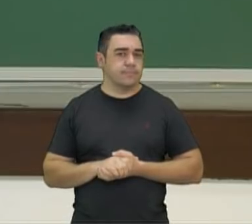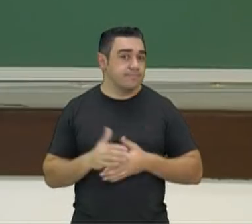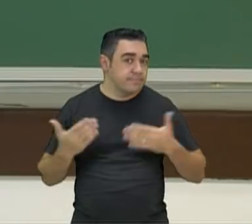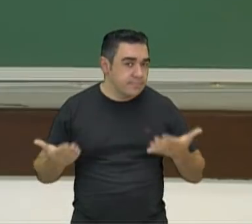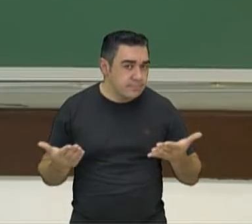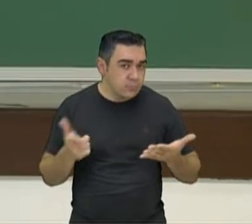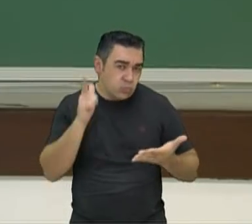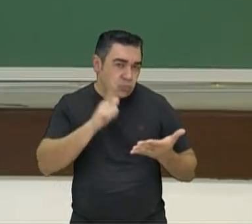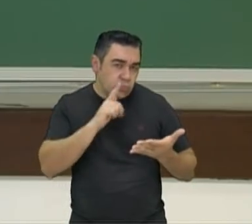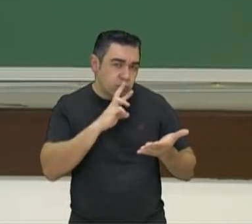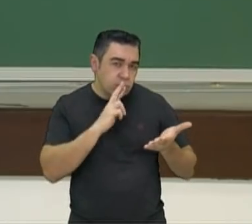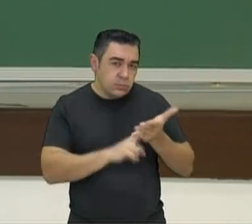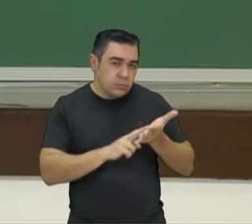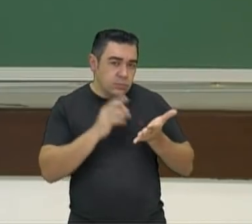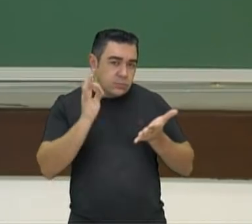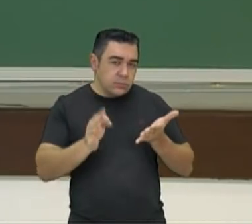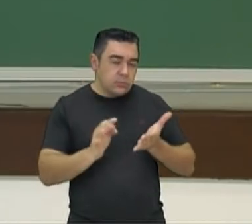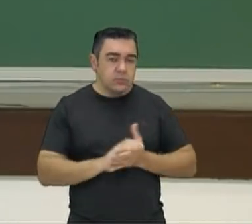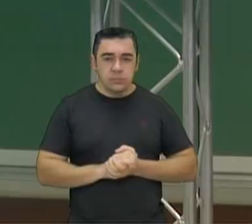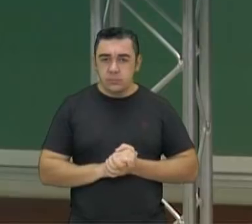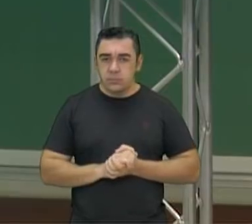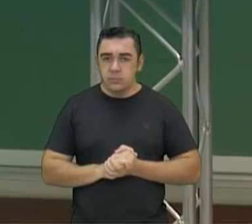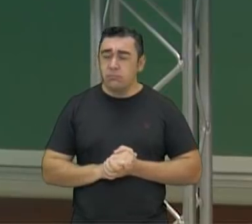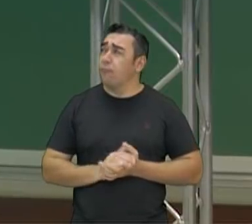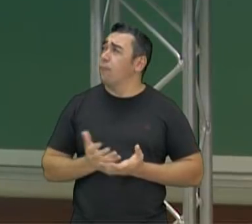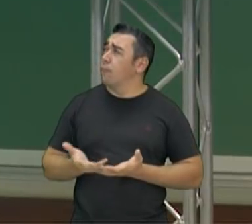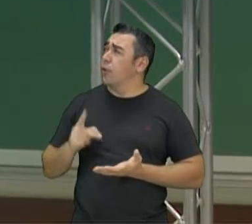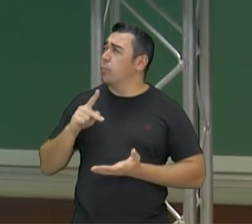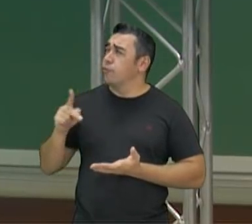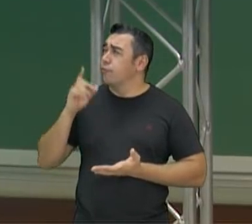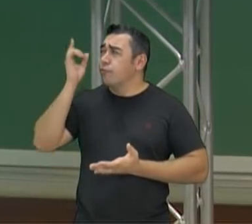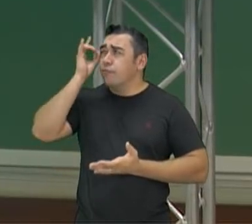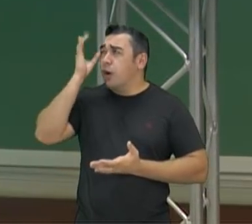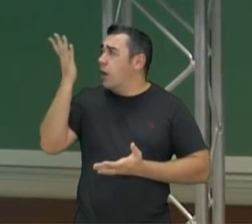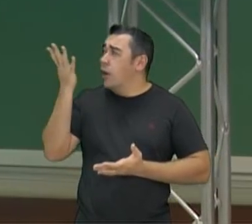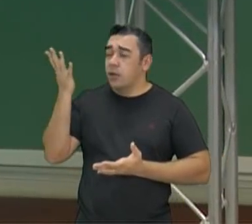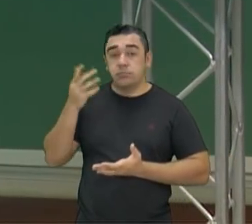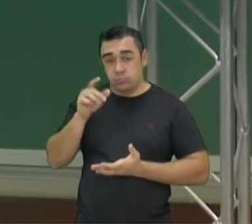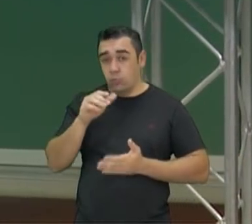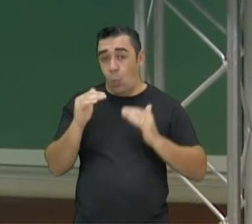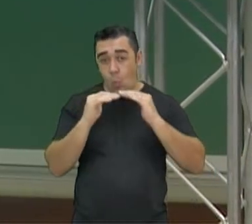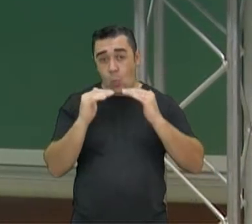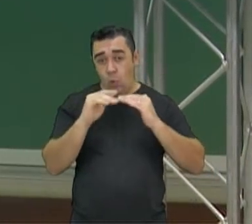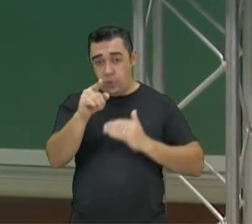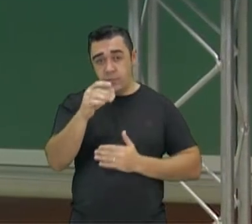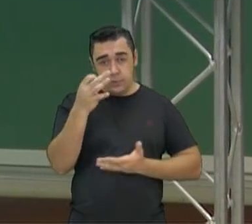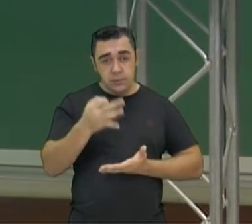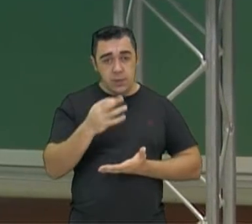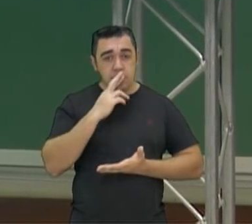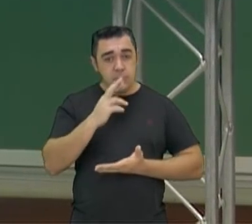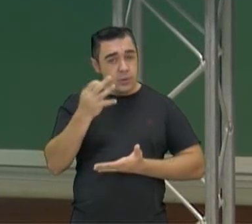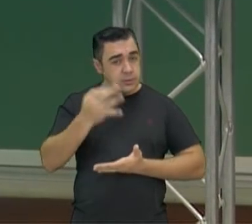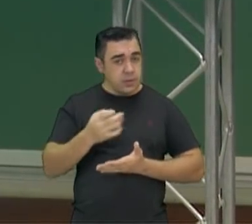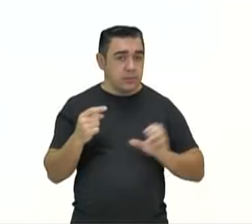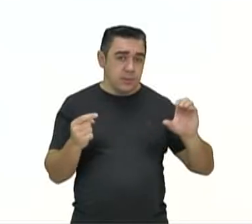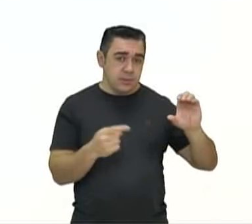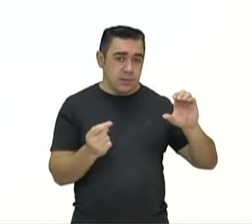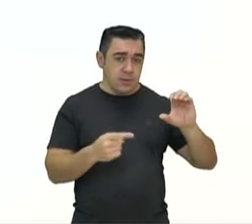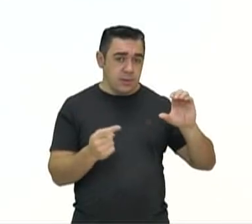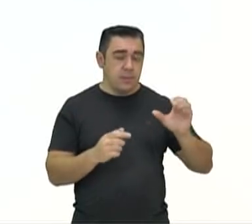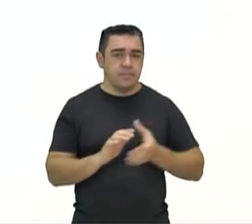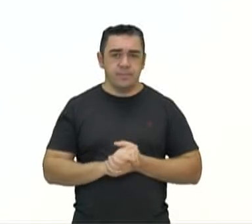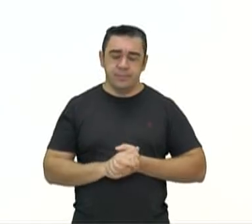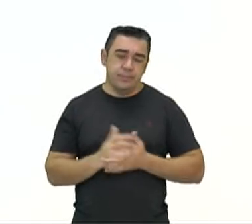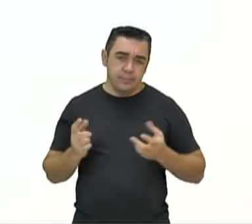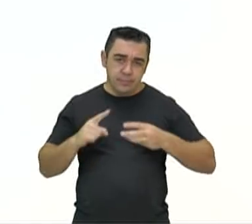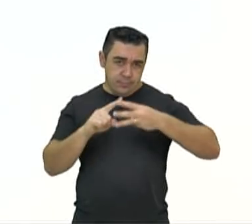Gente, conseguiram fazer atividade aí? Ô, professor, essa aí tá moleza, concordo com você, porque você marcou com certeza a alternativa letra C, né? Não